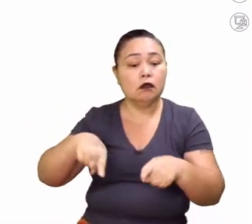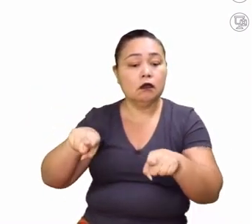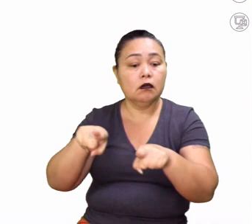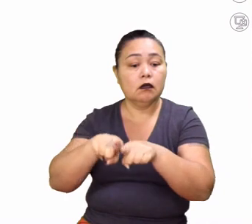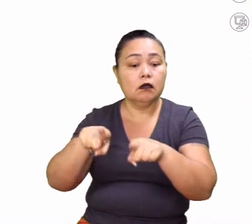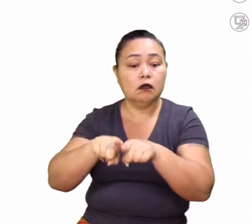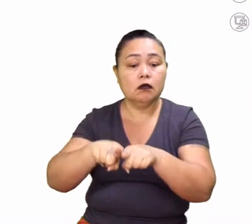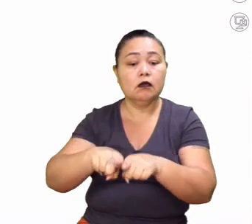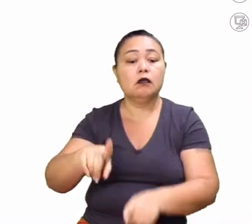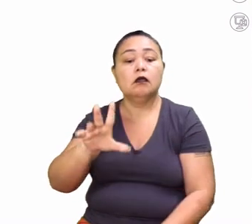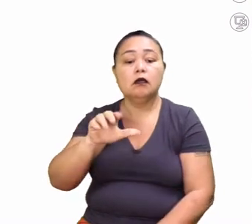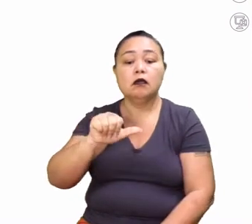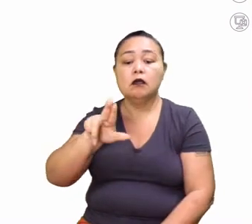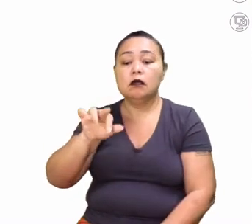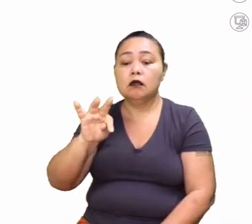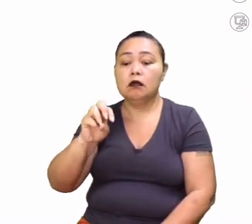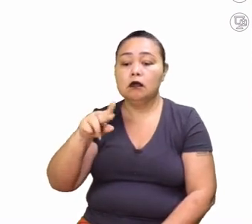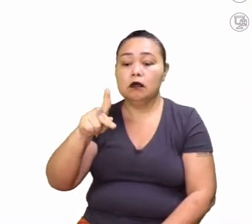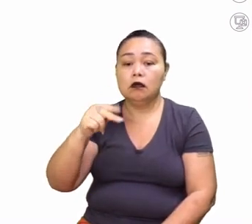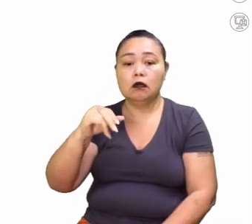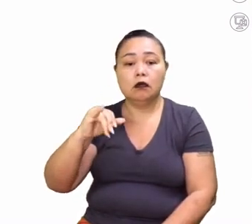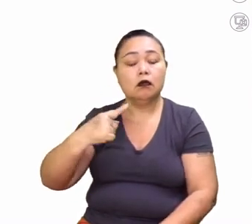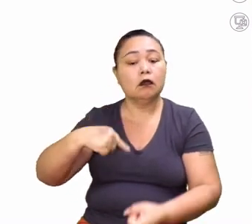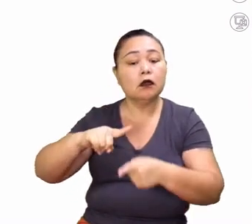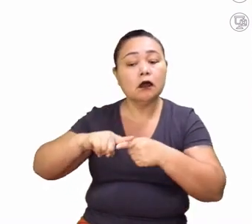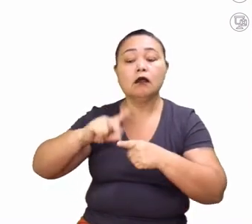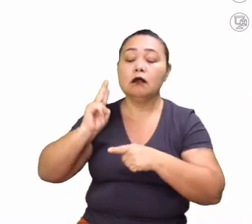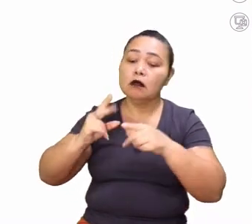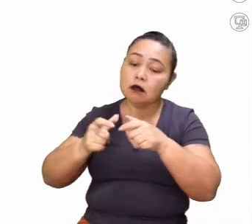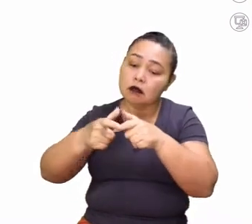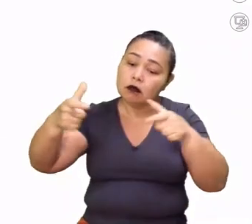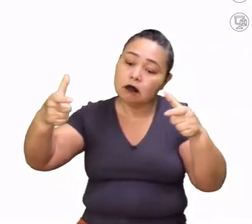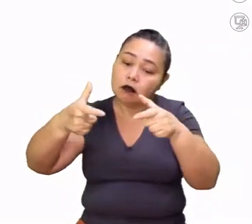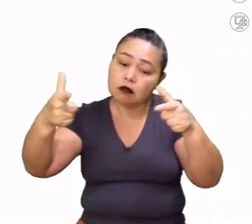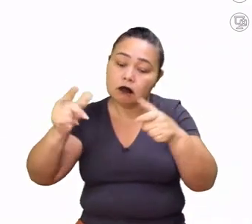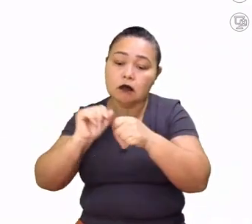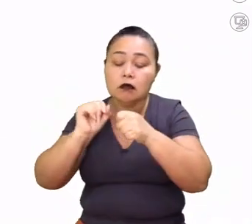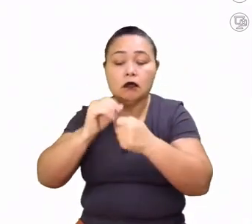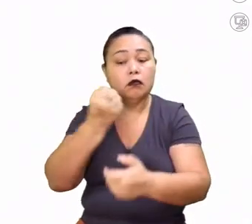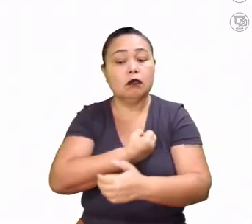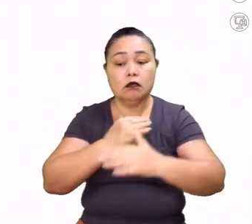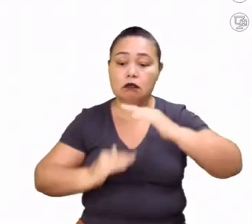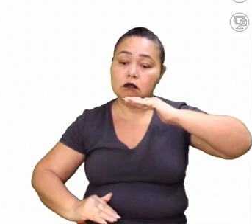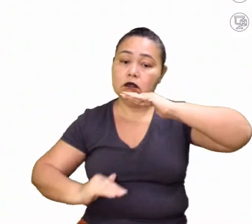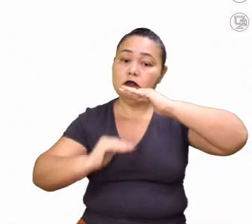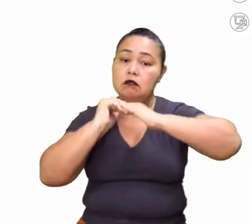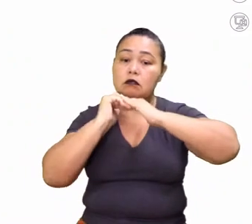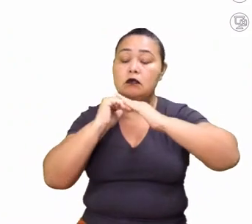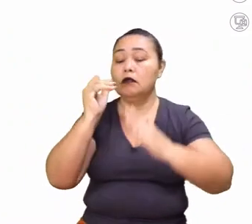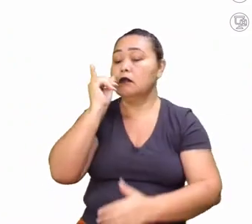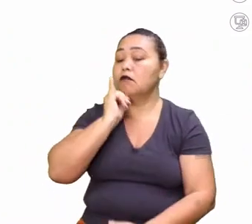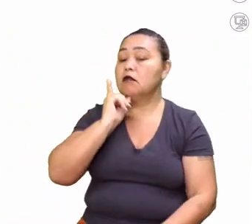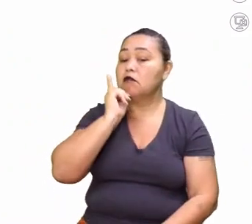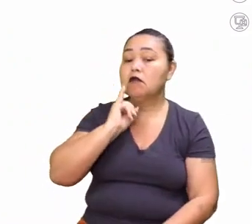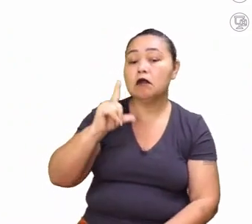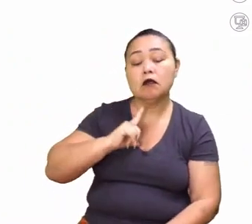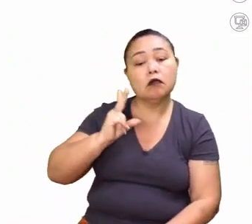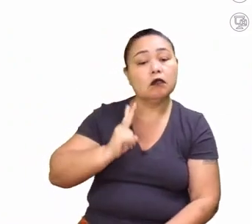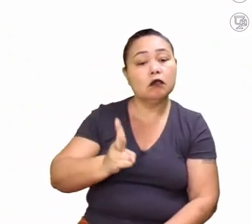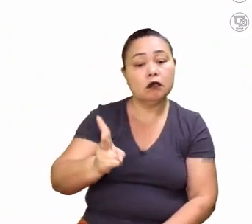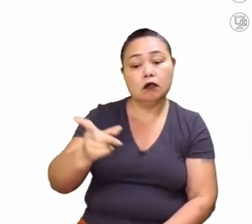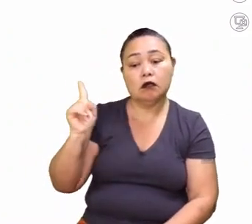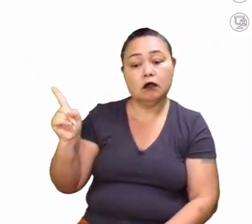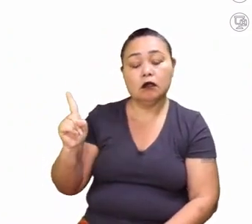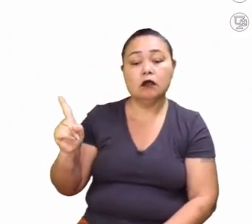a medida da enti opia deve ser sempre aumentar com tempo até atingir o seu valor máximo se el aumentasse para sempre aí